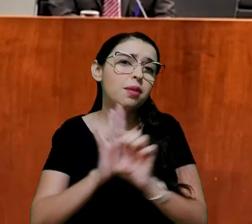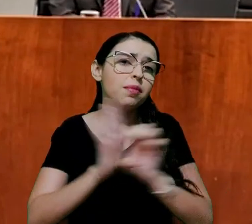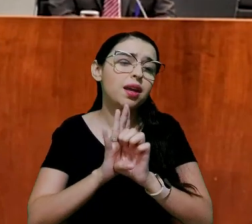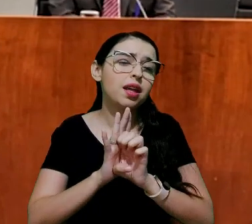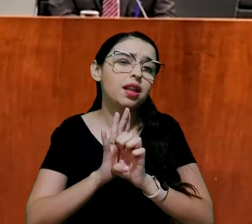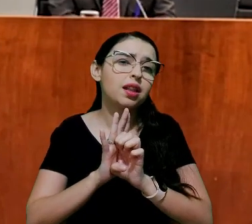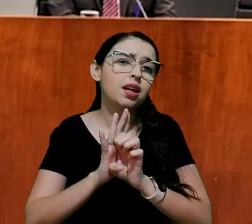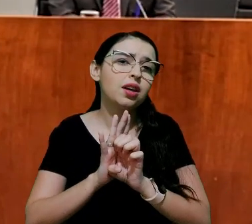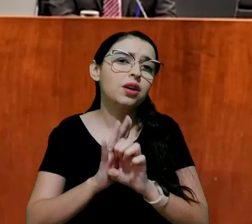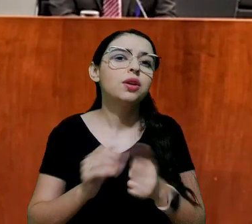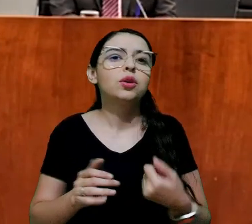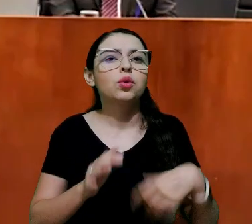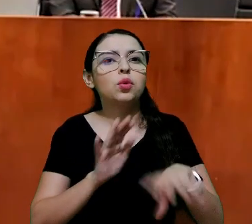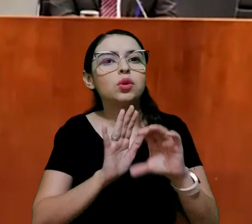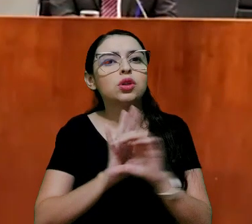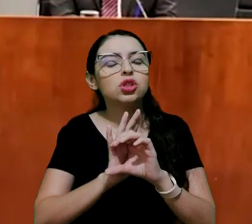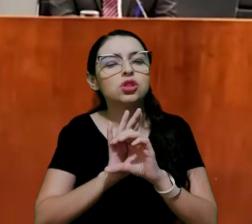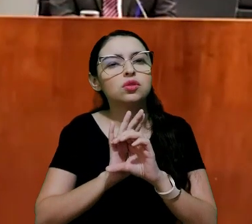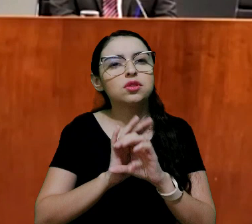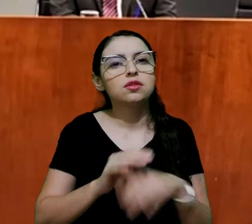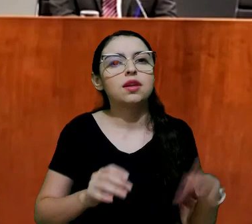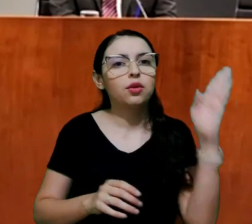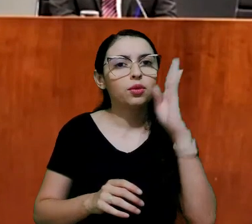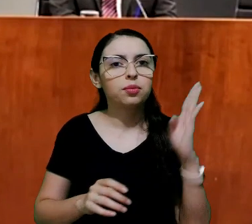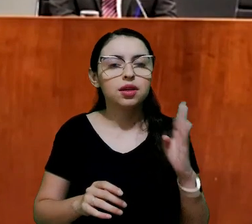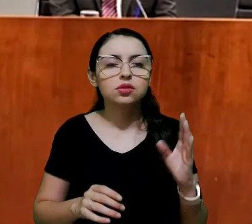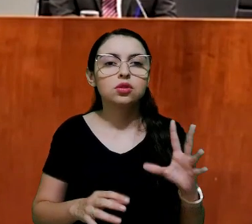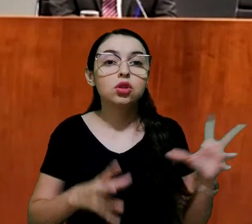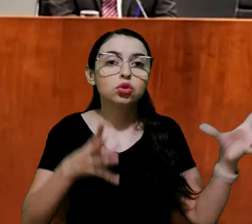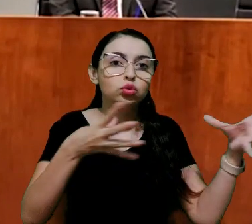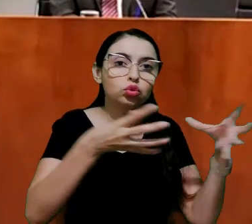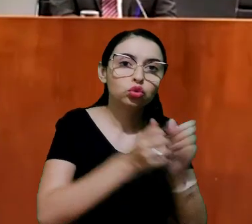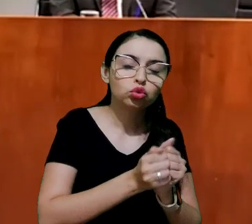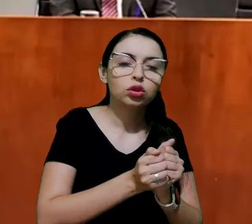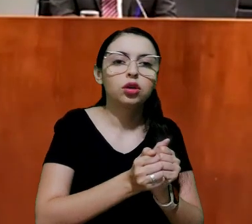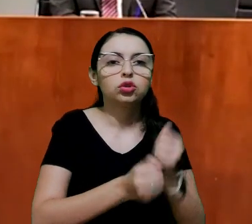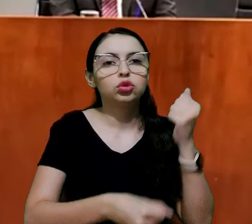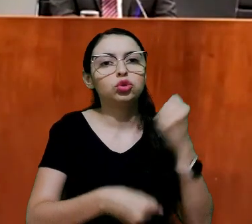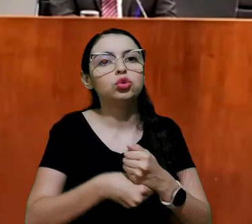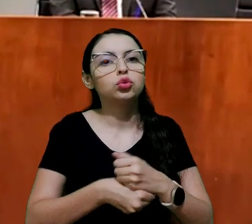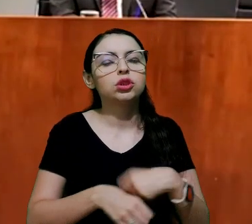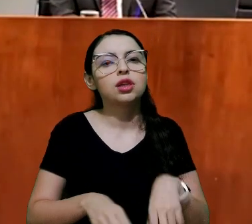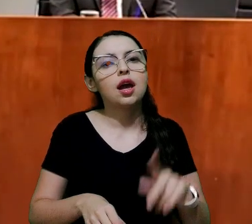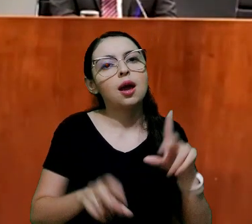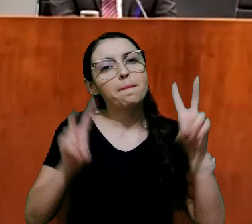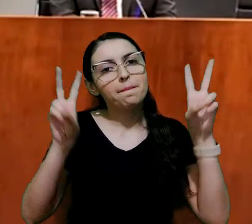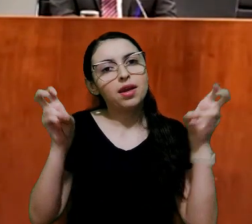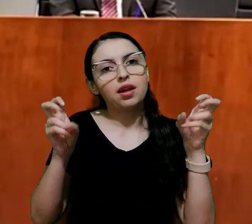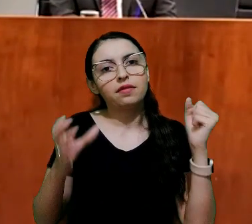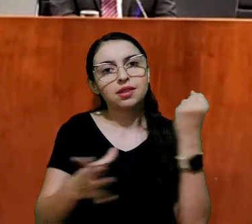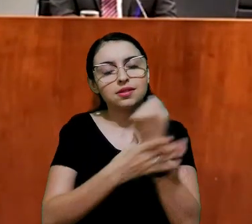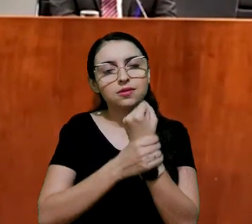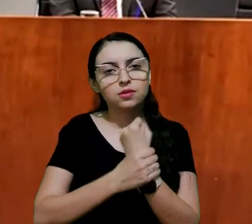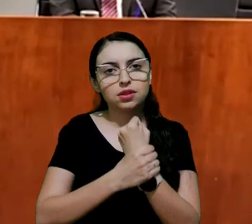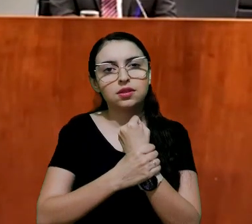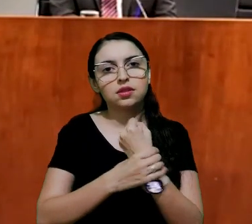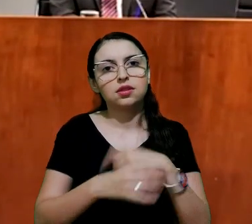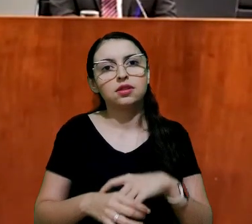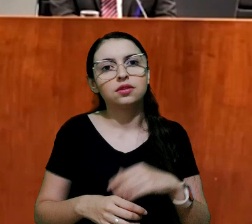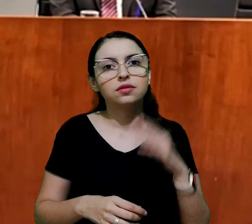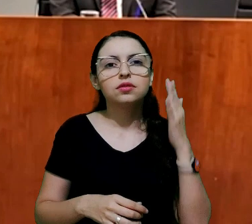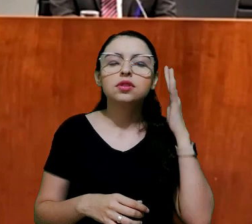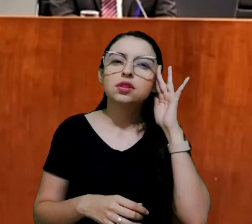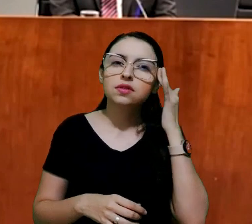Então, somem esses dois aspectos à palavra segurança. E os senhores verão que somos